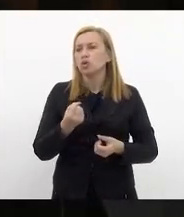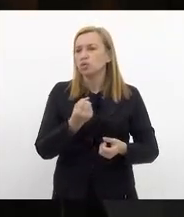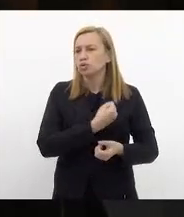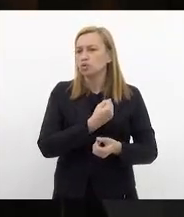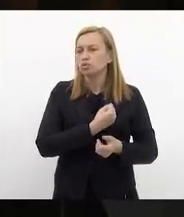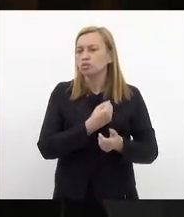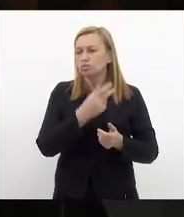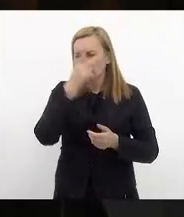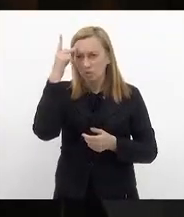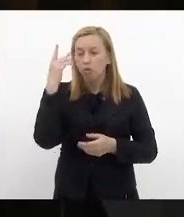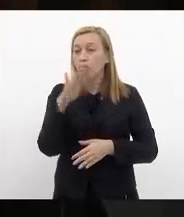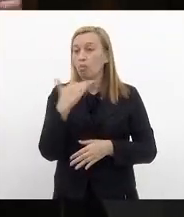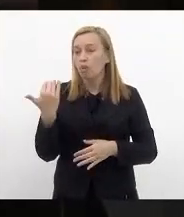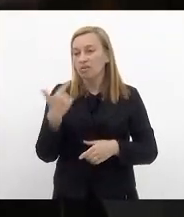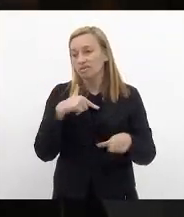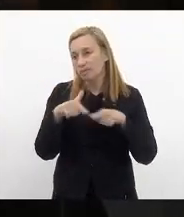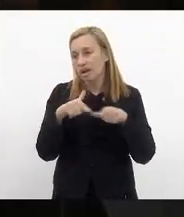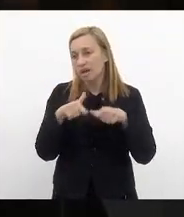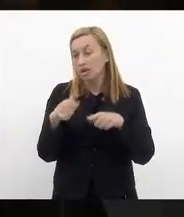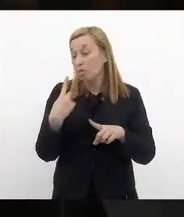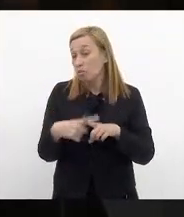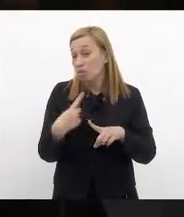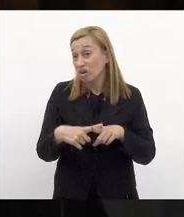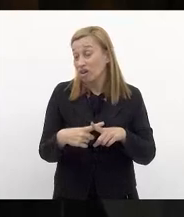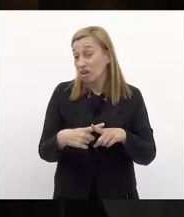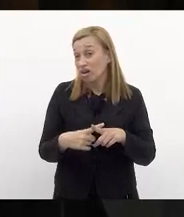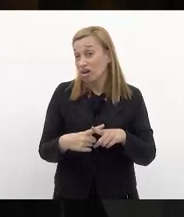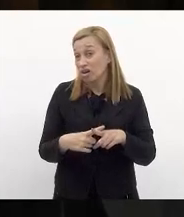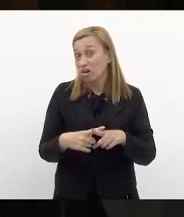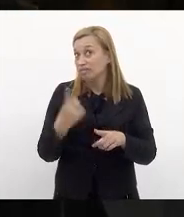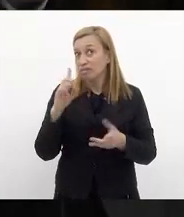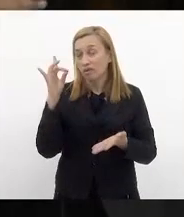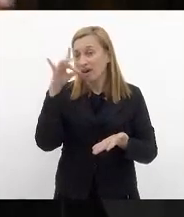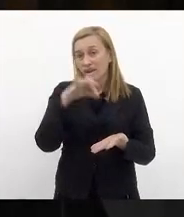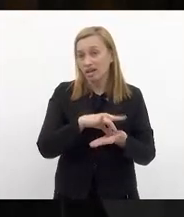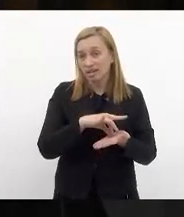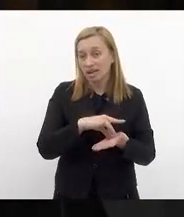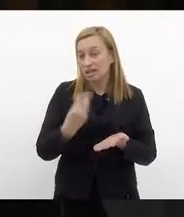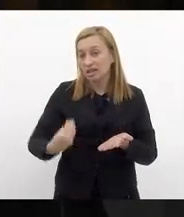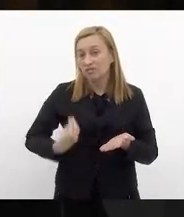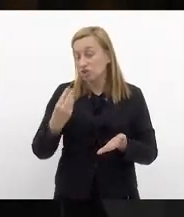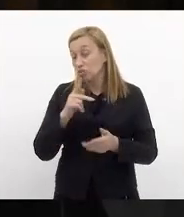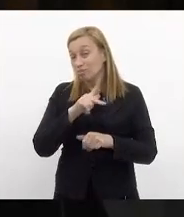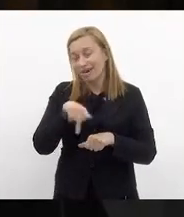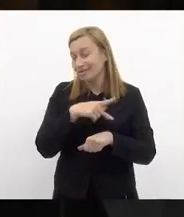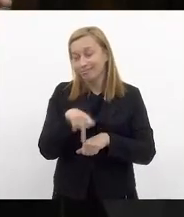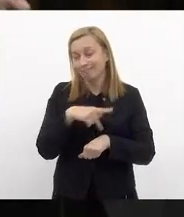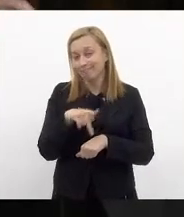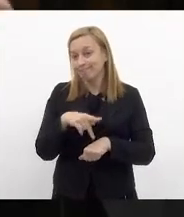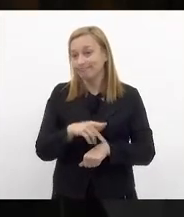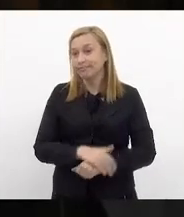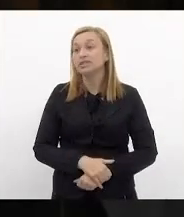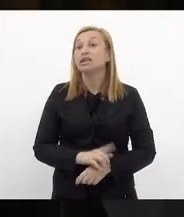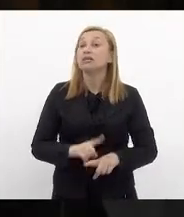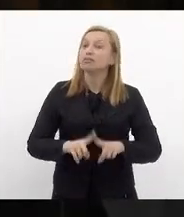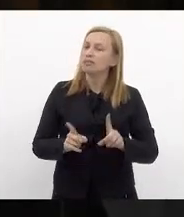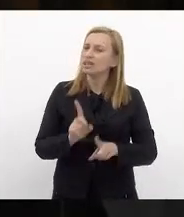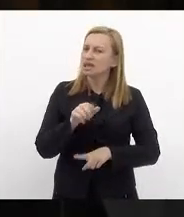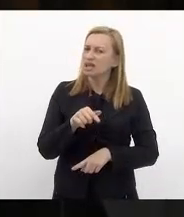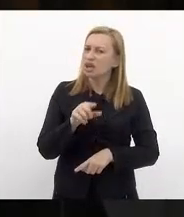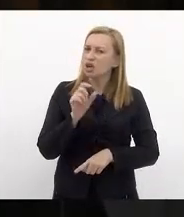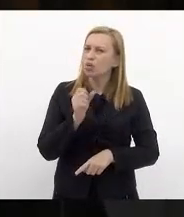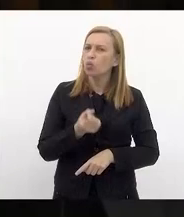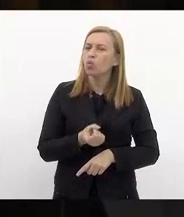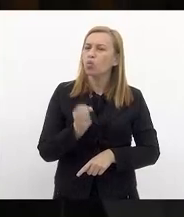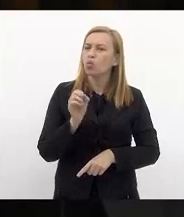trabalhando, porque é completamente descolado da realidade e da expectativa de vida do país. Mas essa é a única